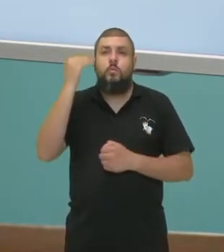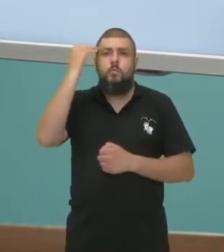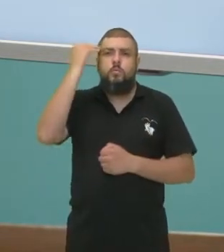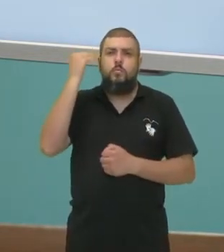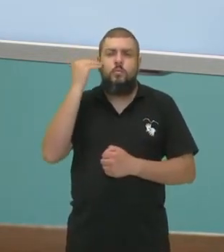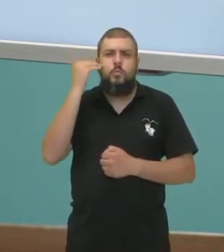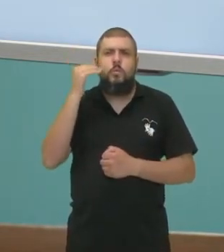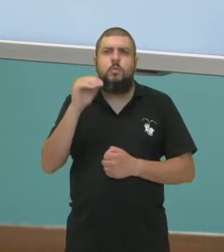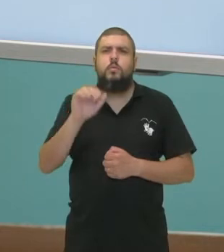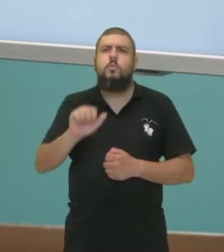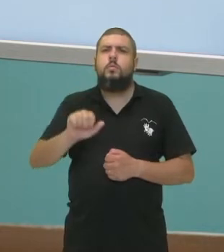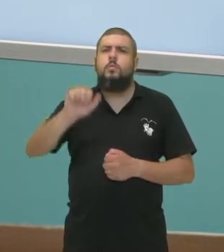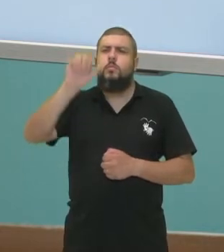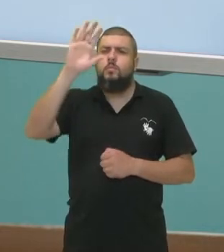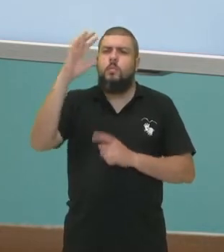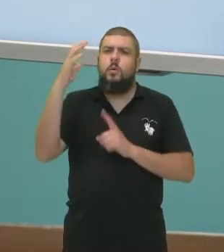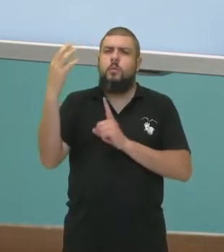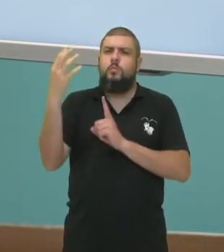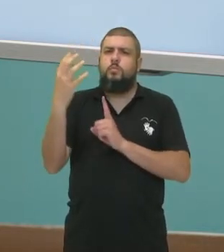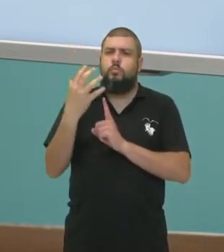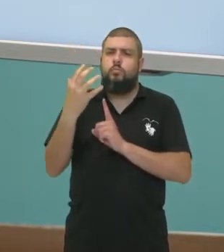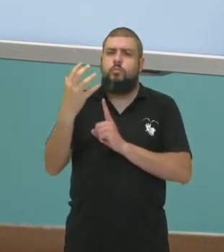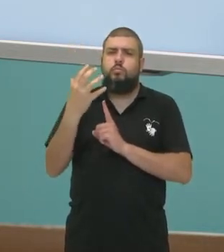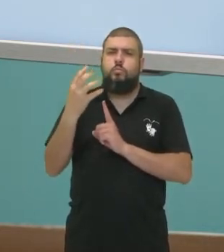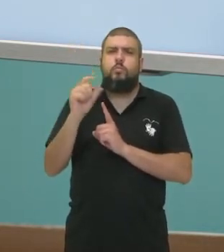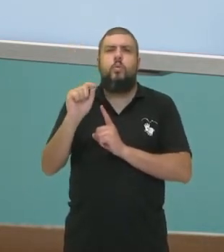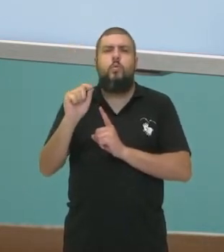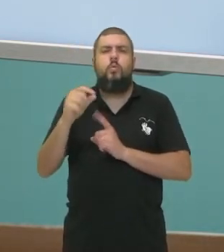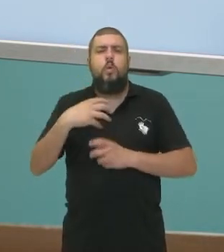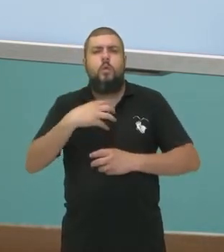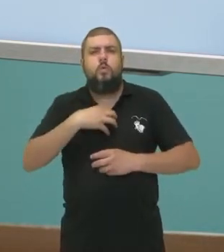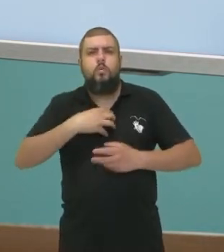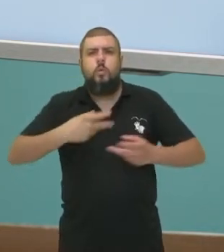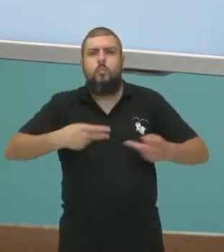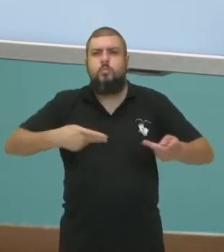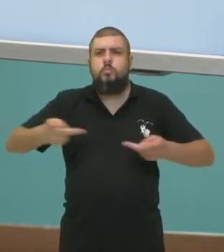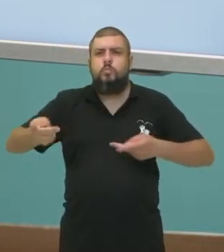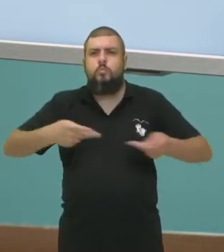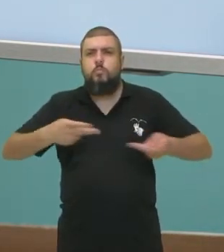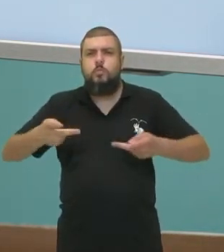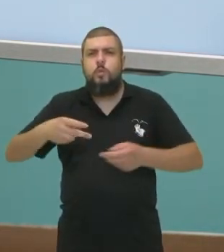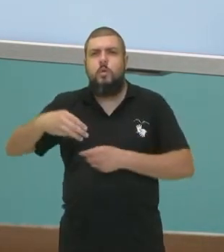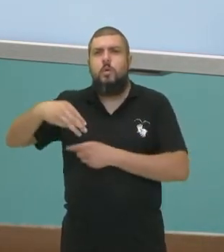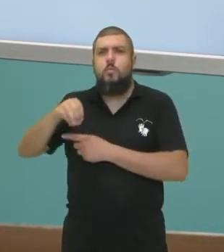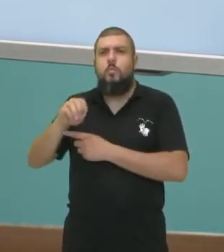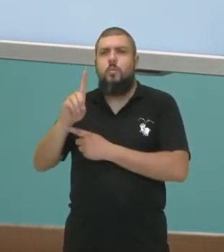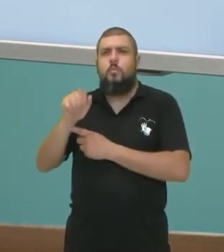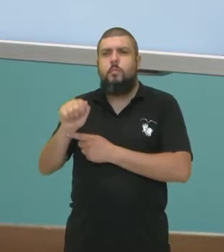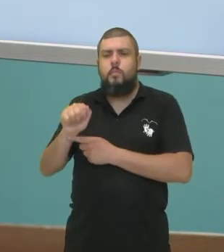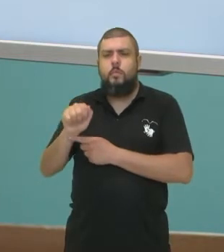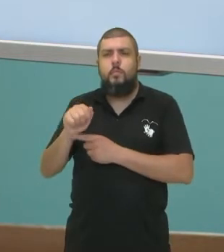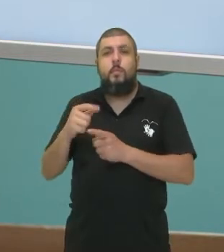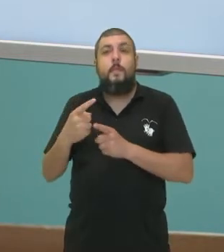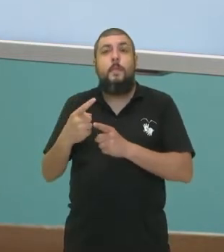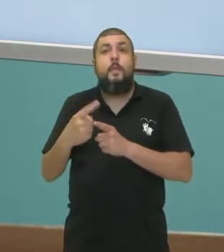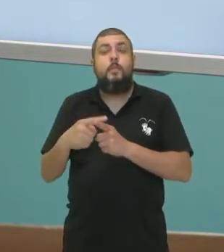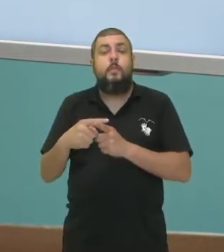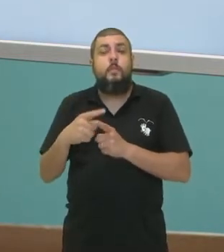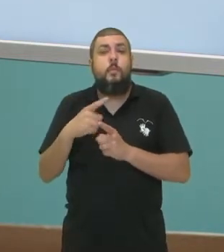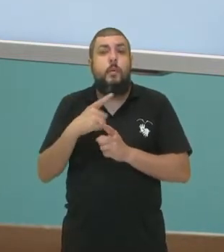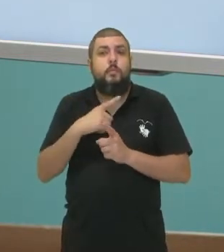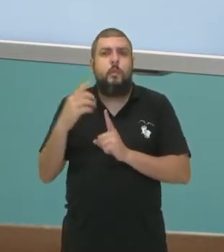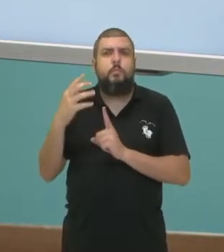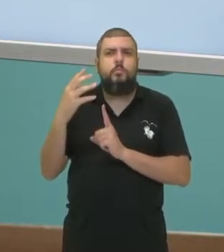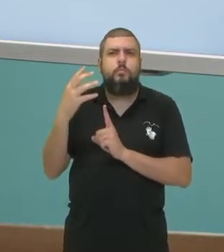serem influenciados por padrões de moda. E como que isso acontece? Devido porque eles estão rodeados